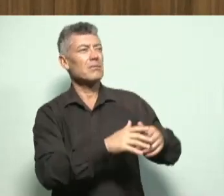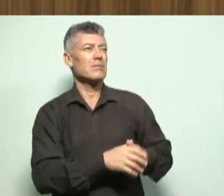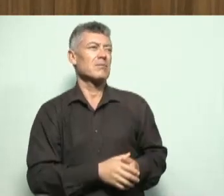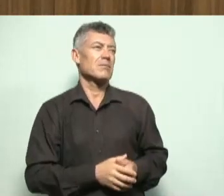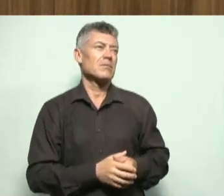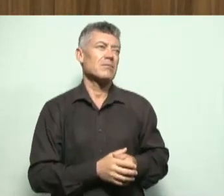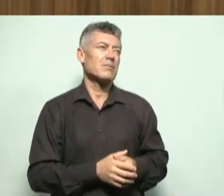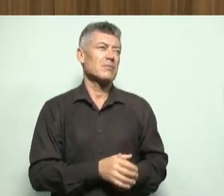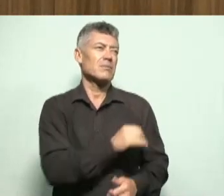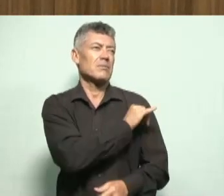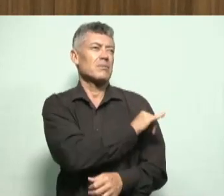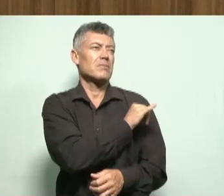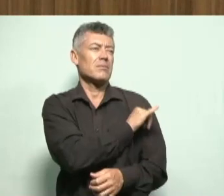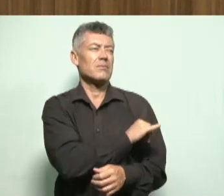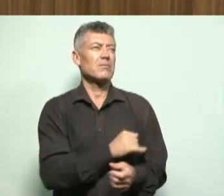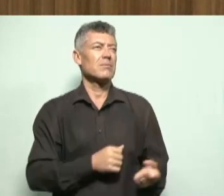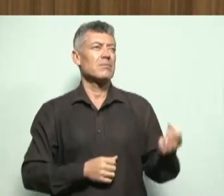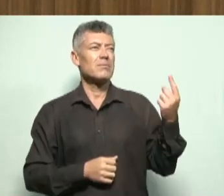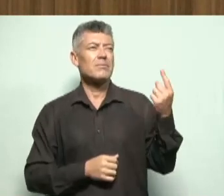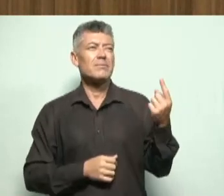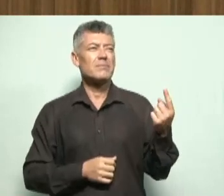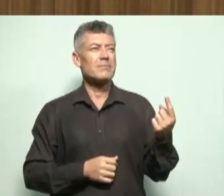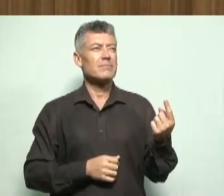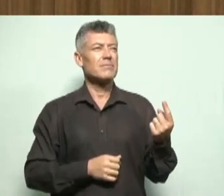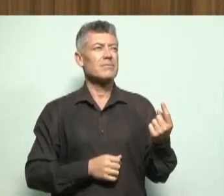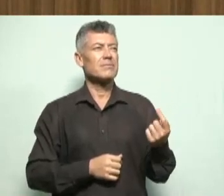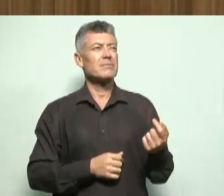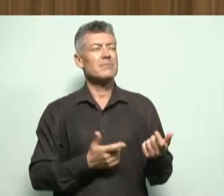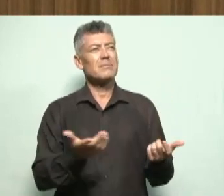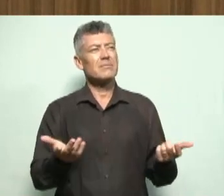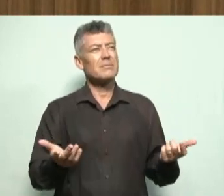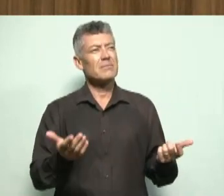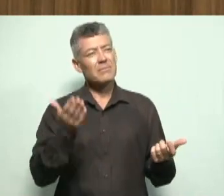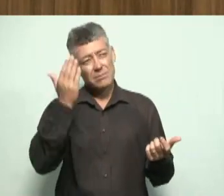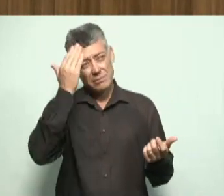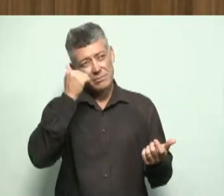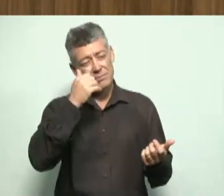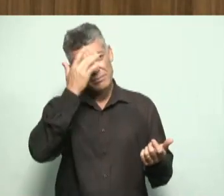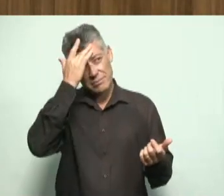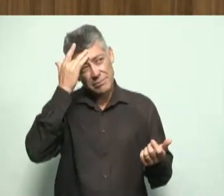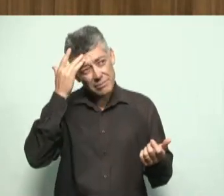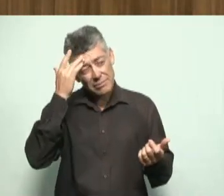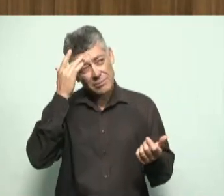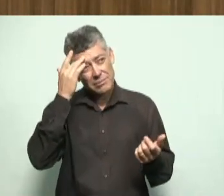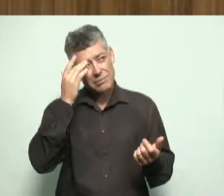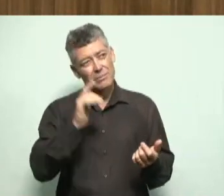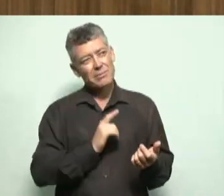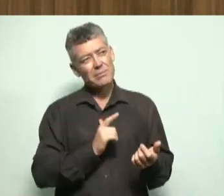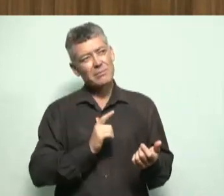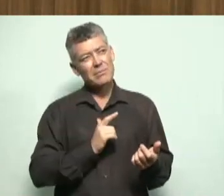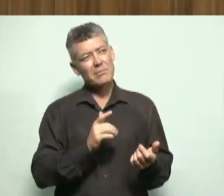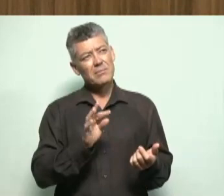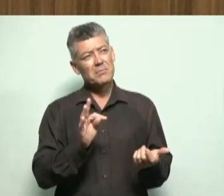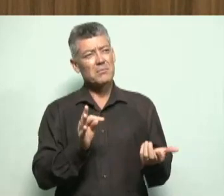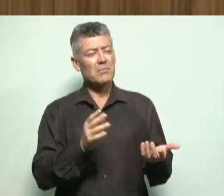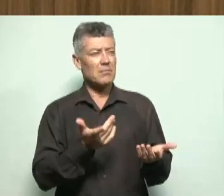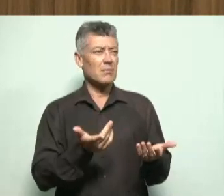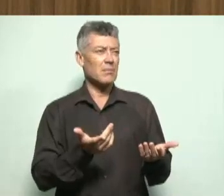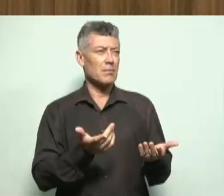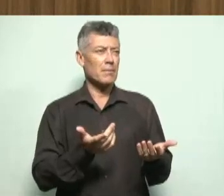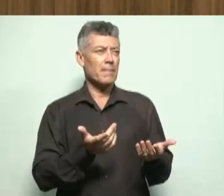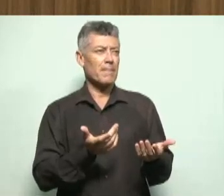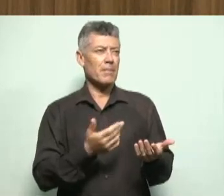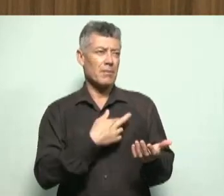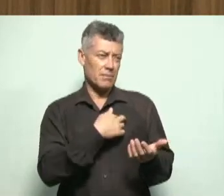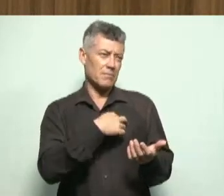E o que mais me deixa indignado, vereador Bispo, é saber que existem pessoas, inclusive cristãos, pessoas